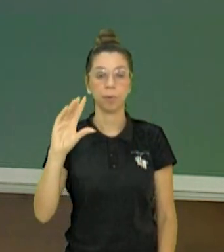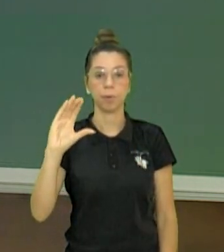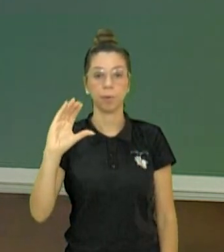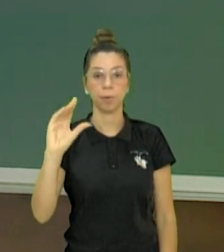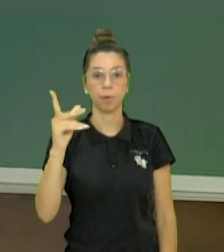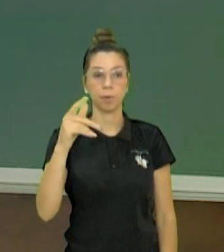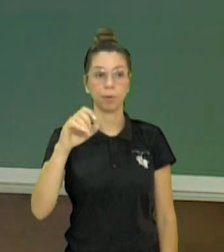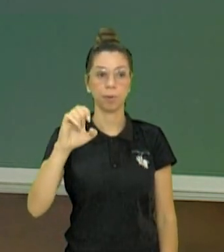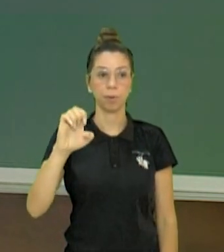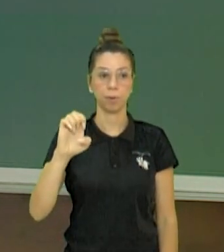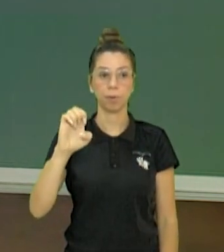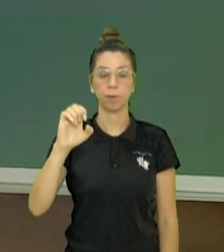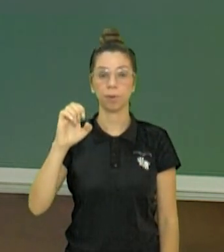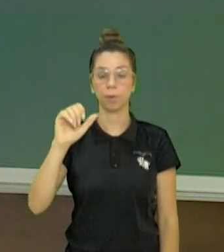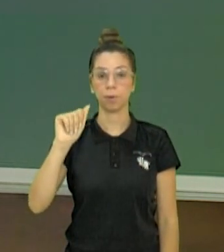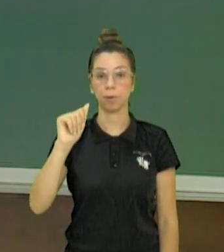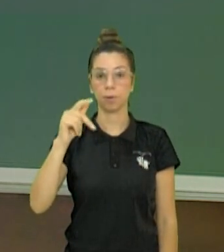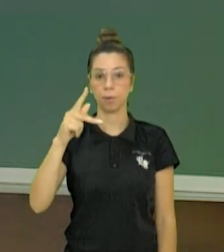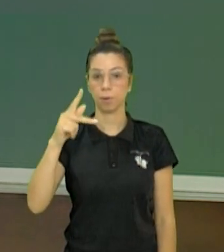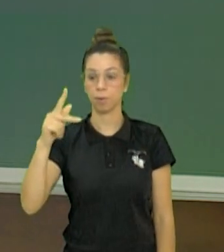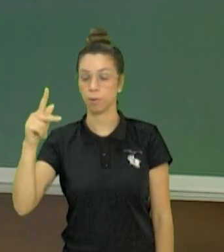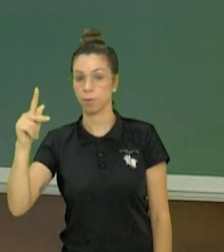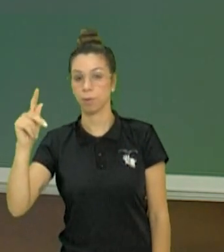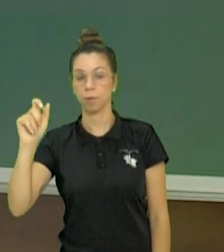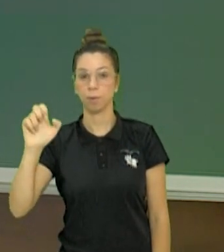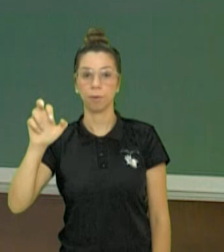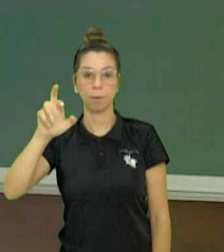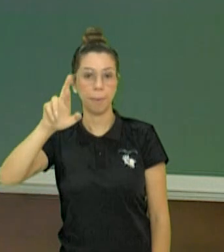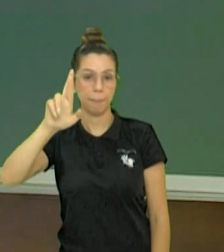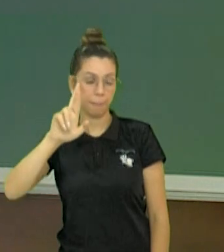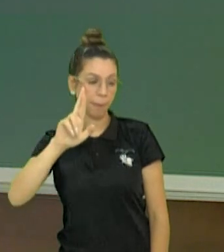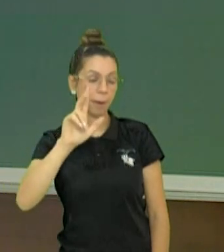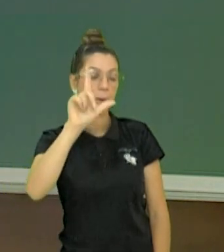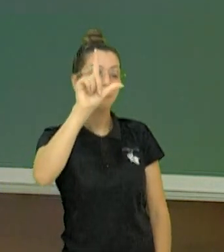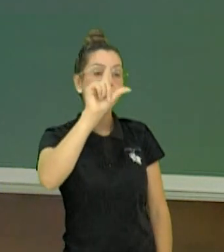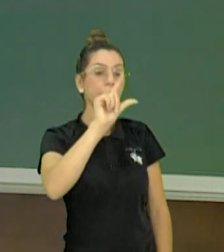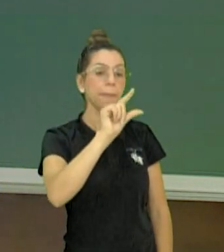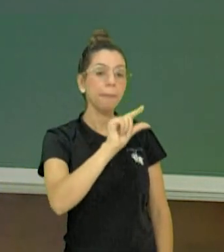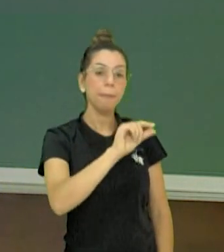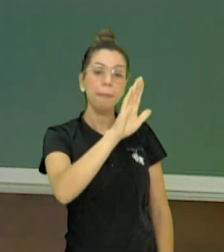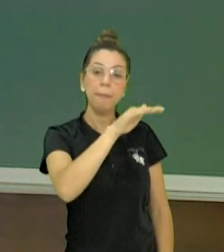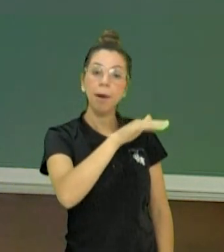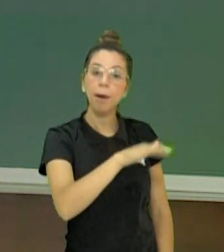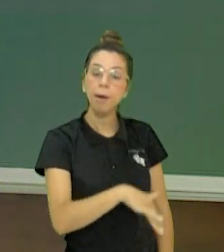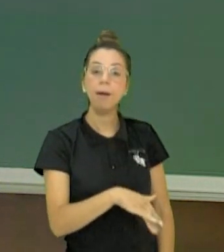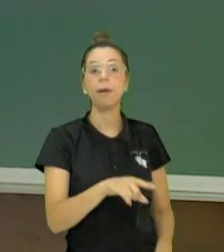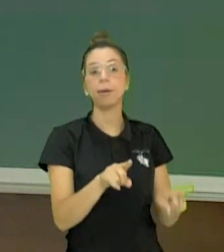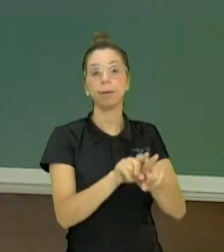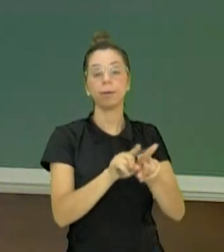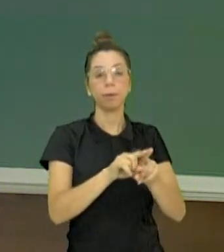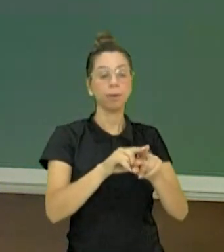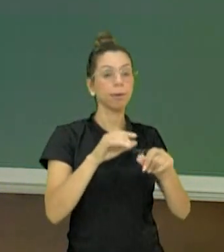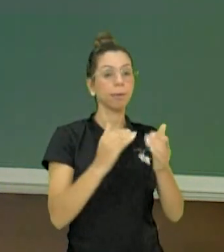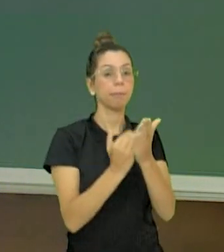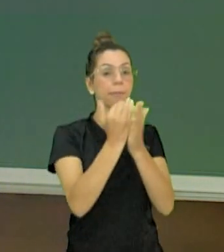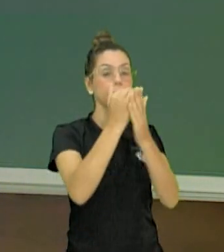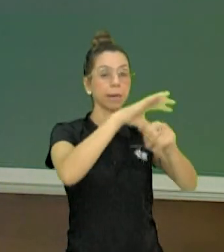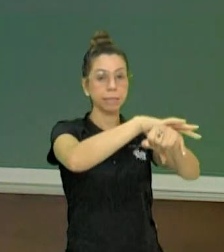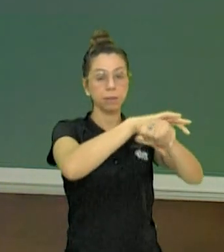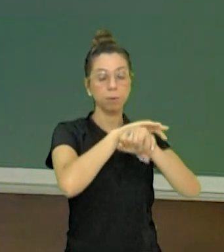Cheaper, mais barato. Safer, mais seguro. Tá bom? Crazier, mais